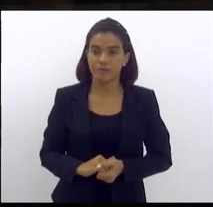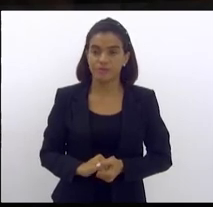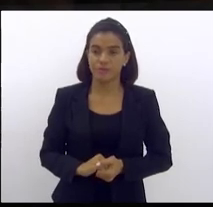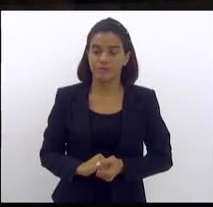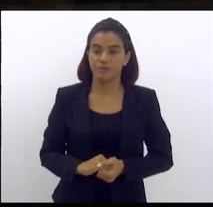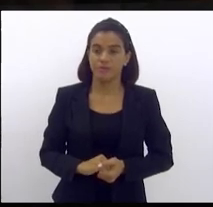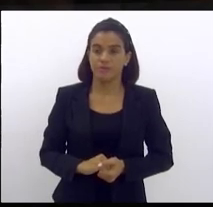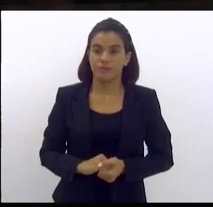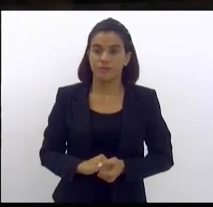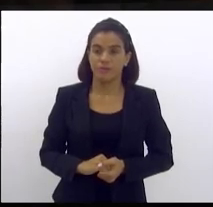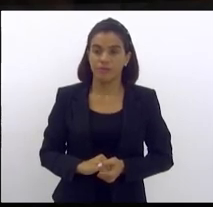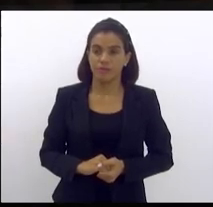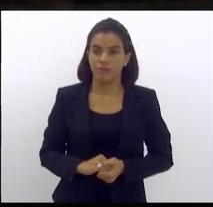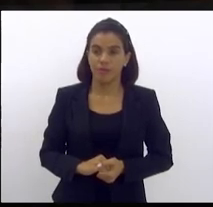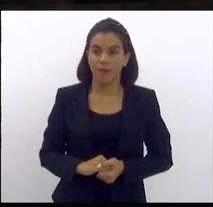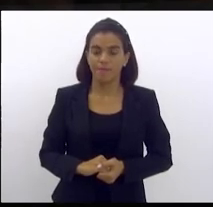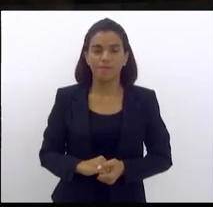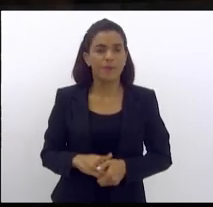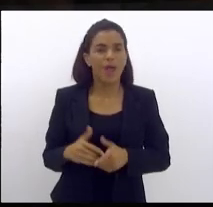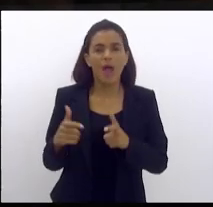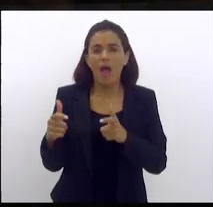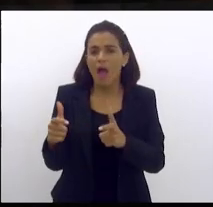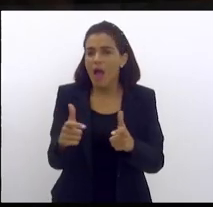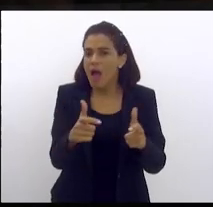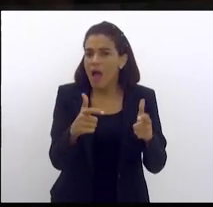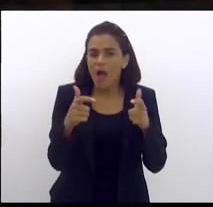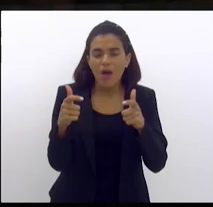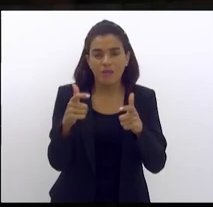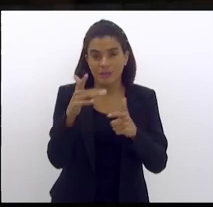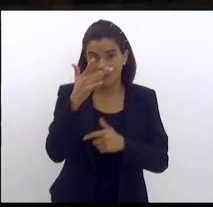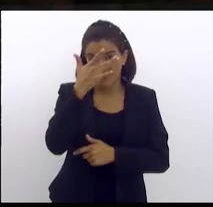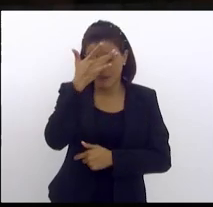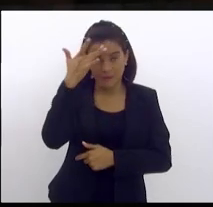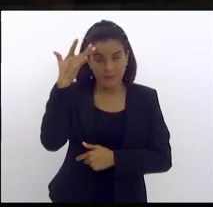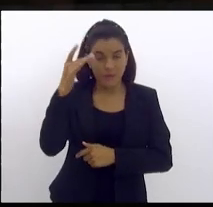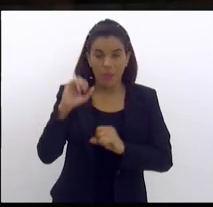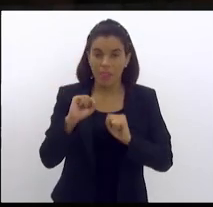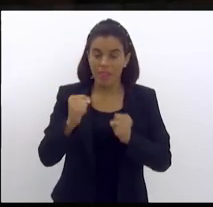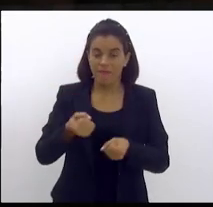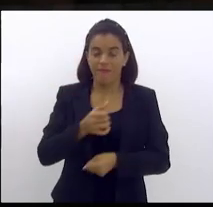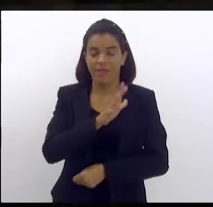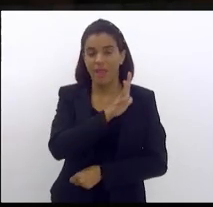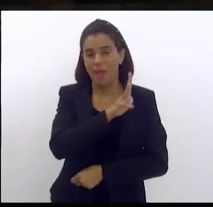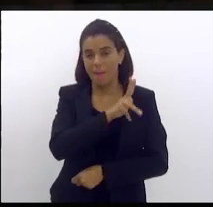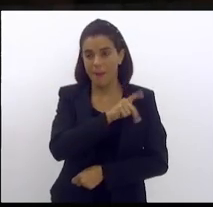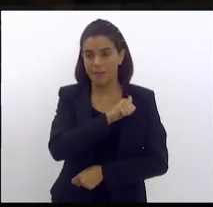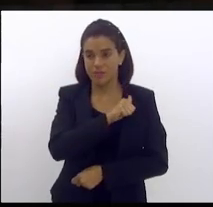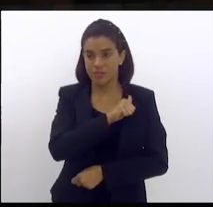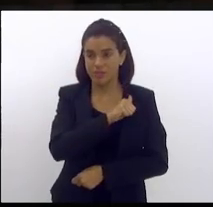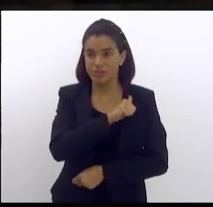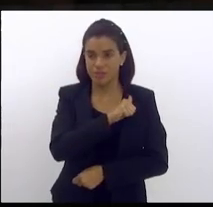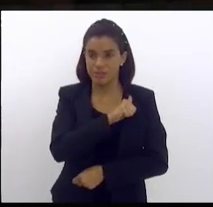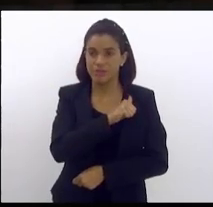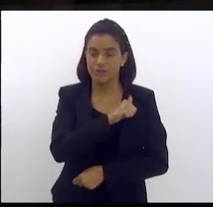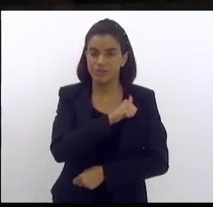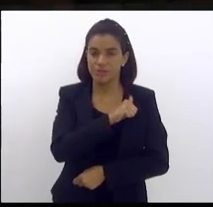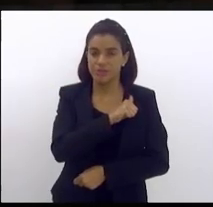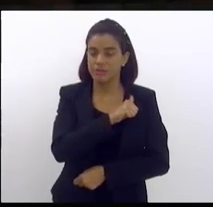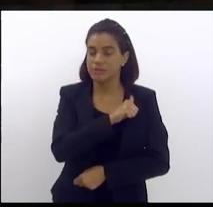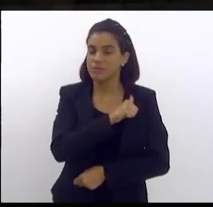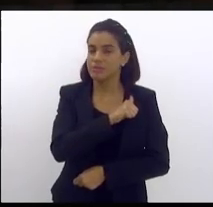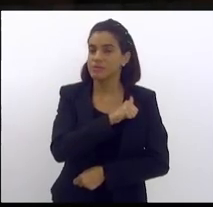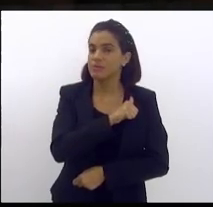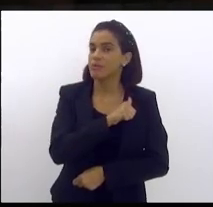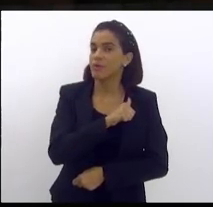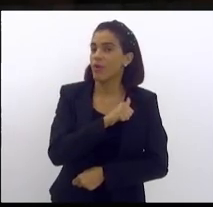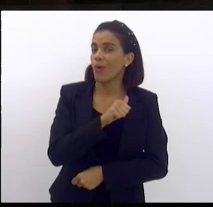nada onde estava esse pessoal que defende hoje a Palestina quando